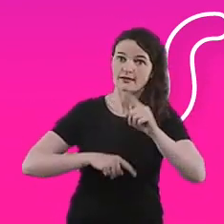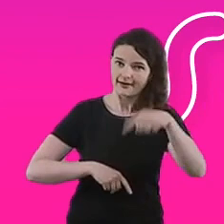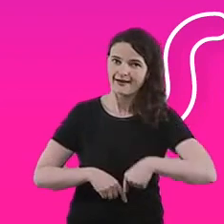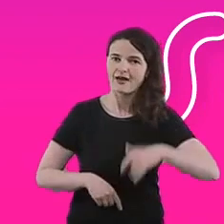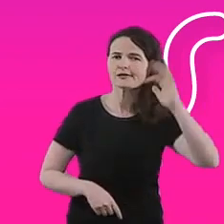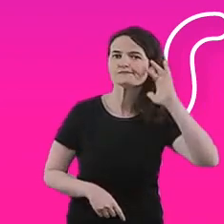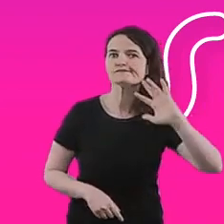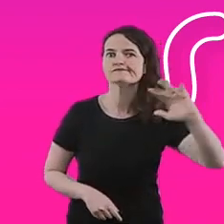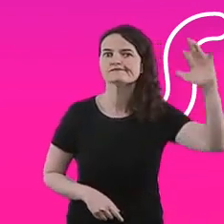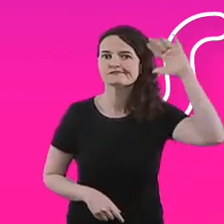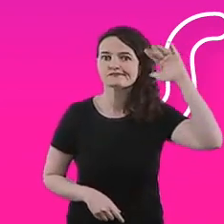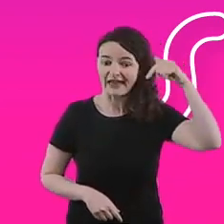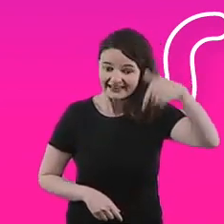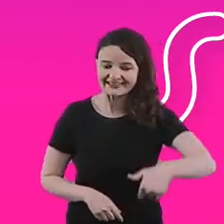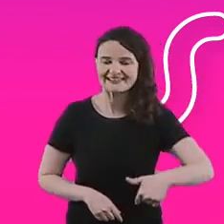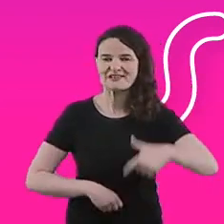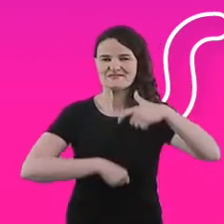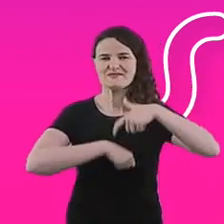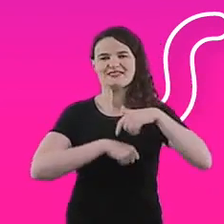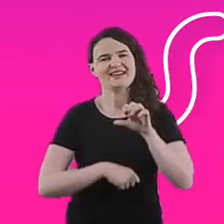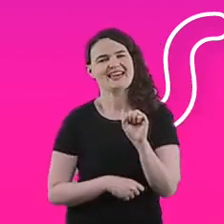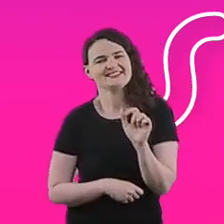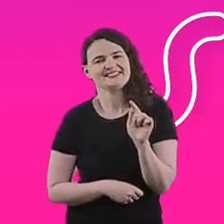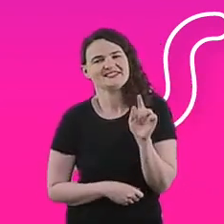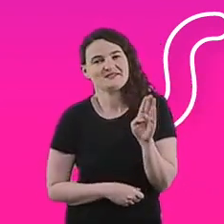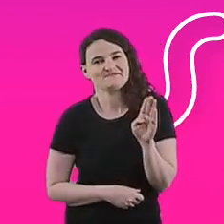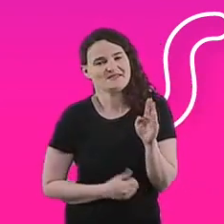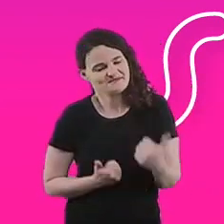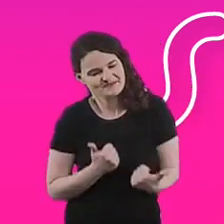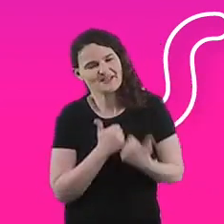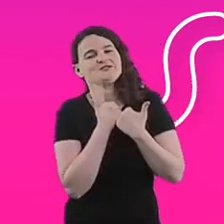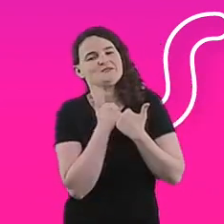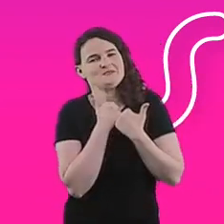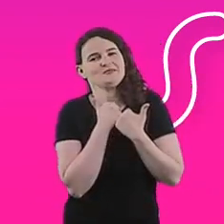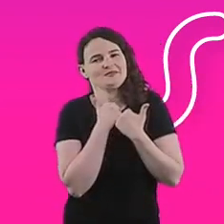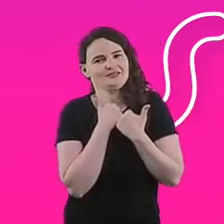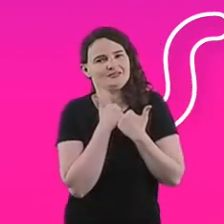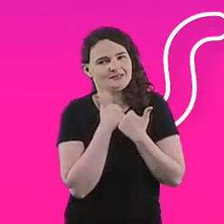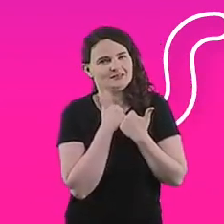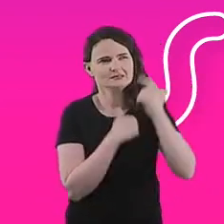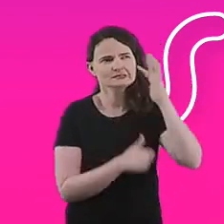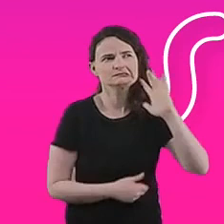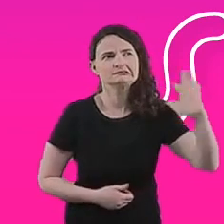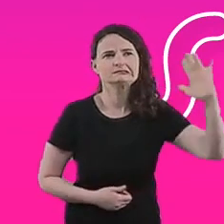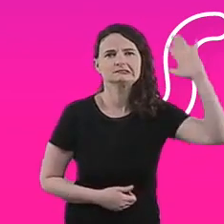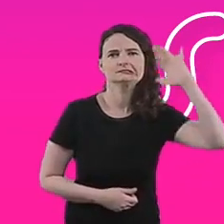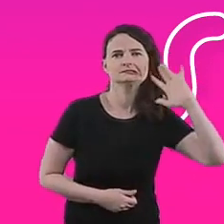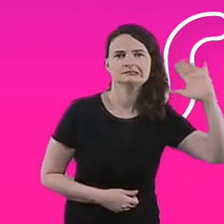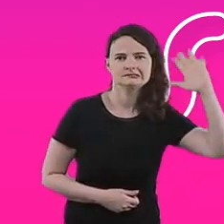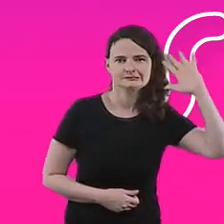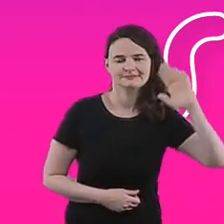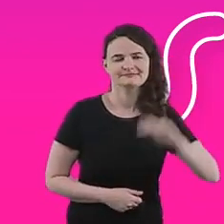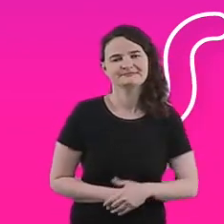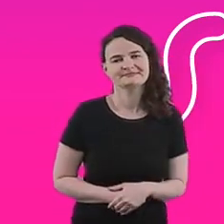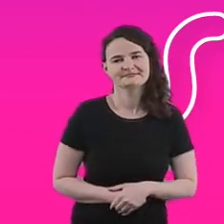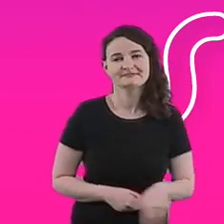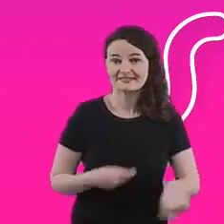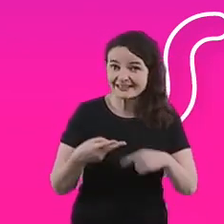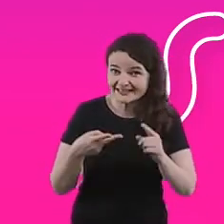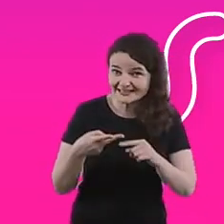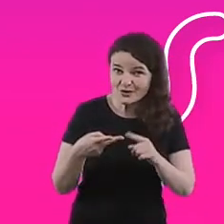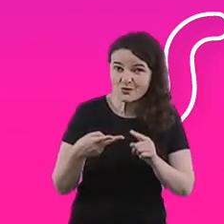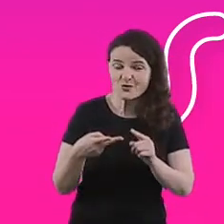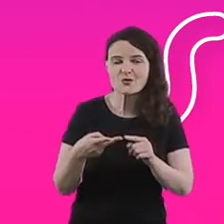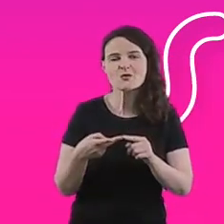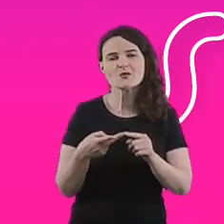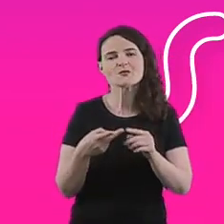ajudando a refletir, eu acho que vai acompanhar isso permanentemente, mas a gente está no momento chave para pensar. E eu acho que, como mensagem final,